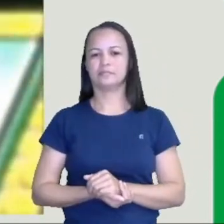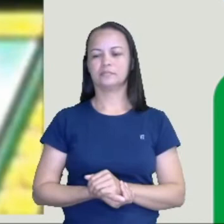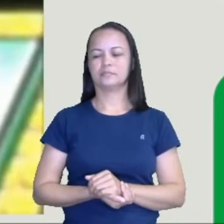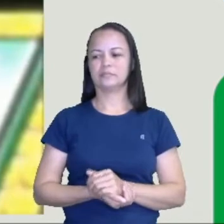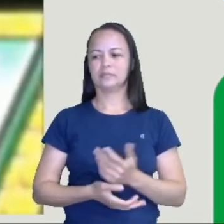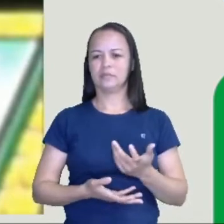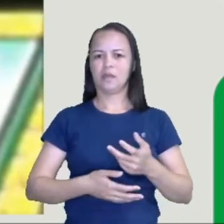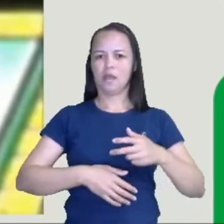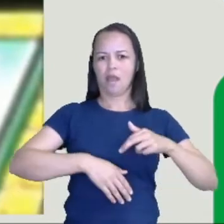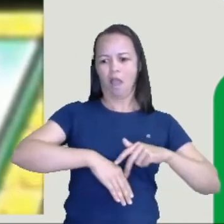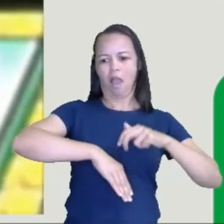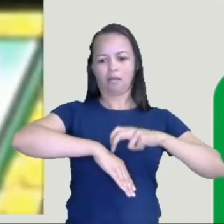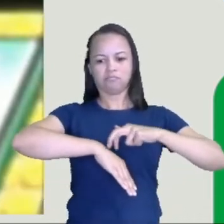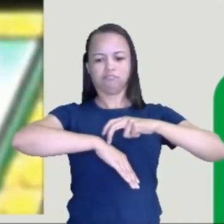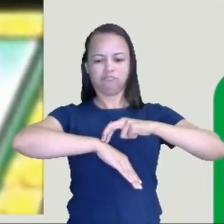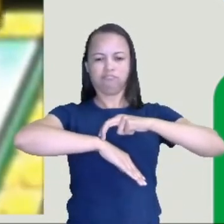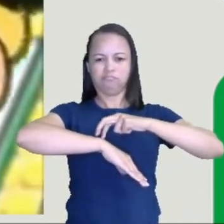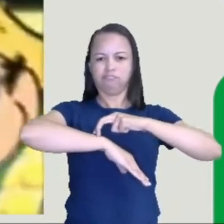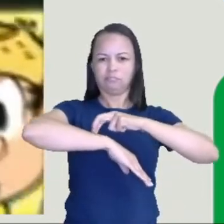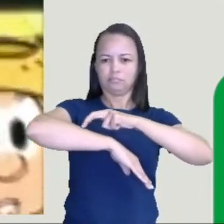Vai! O que tá acontecendo?